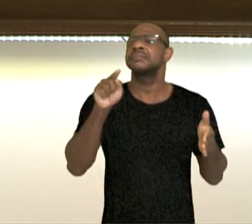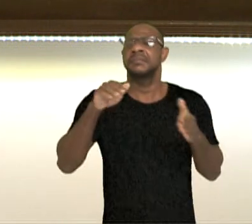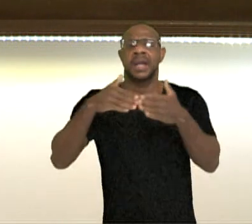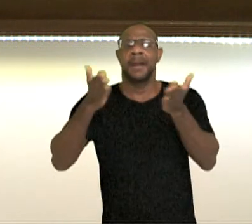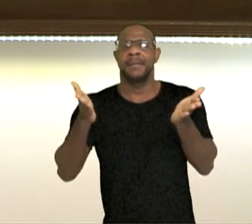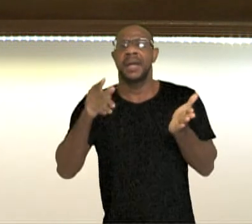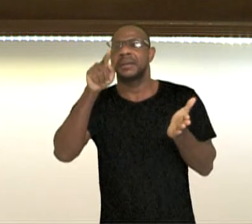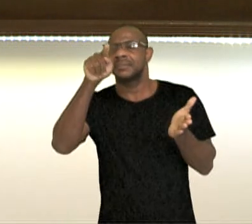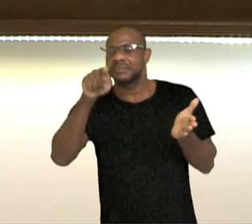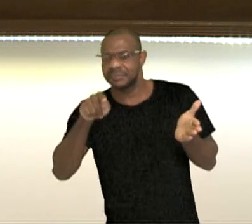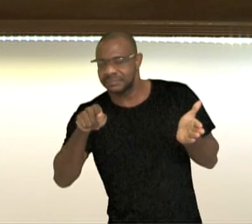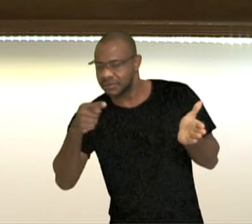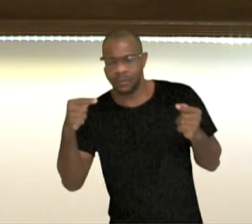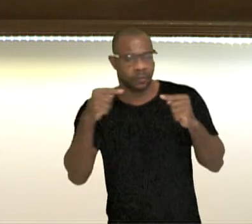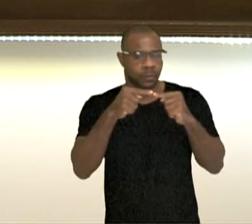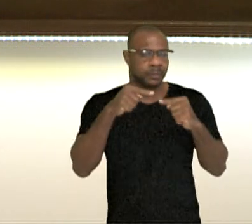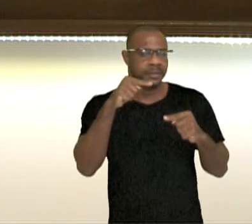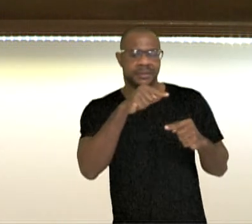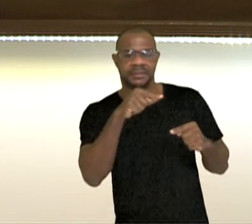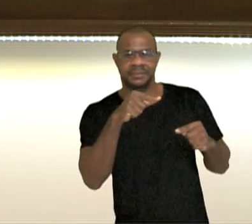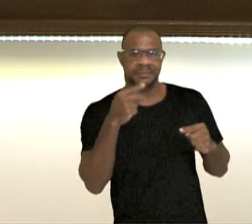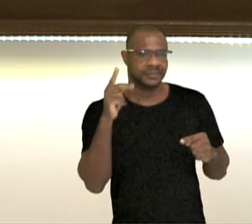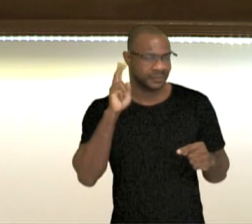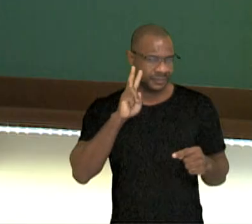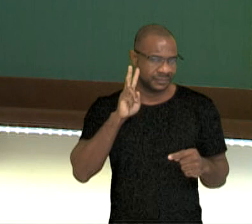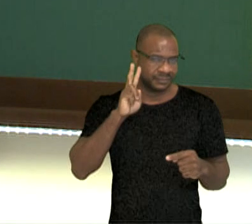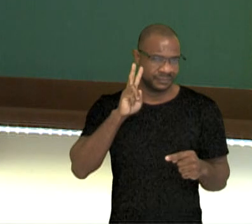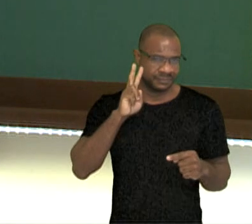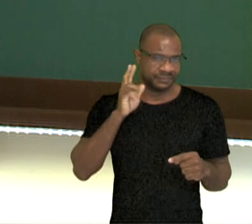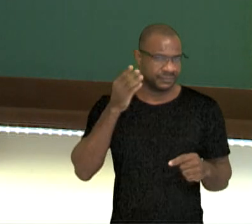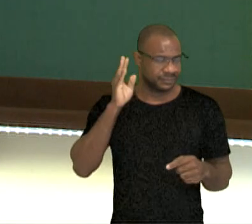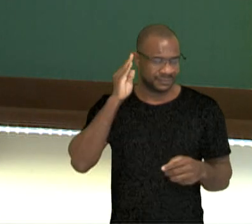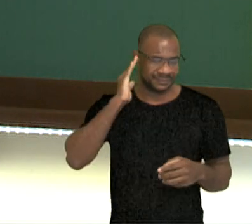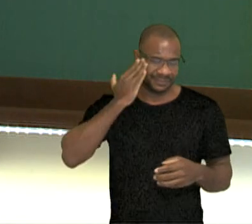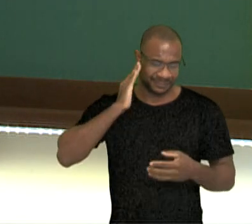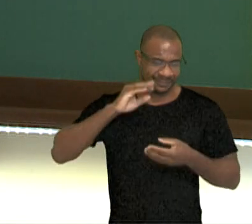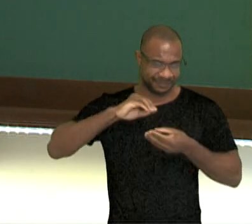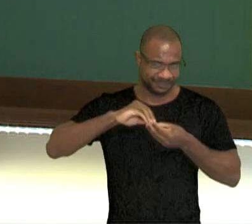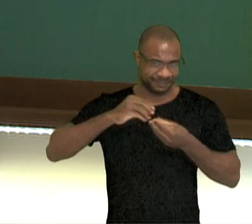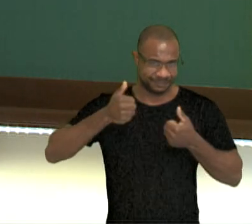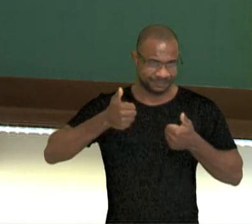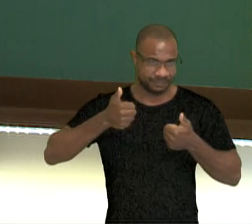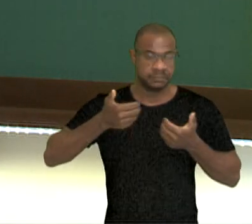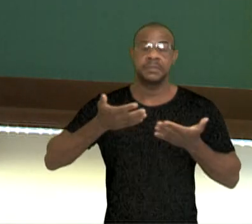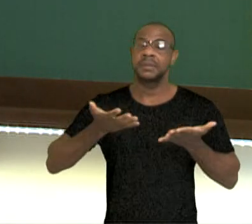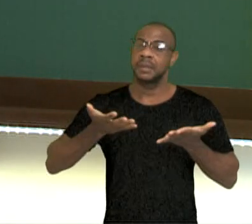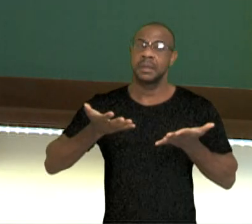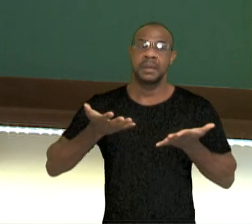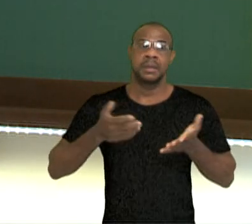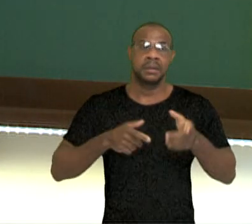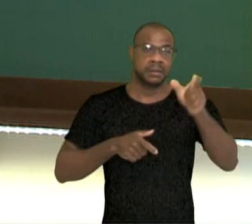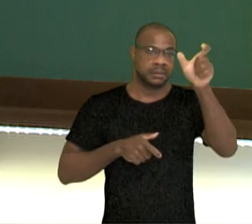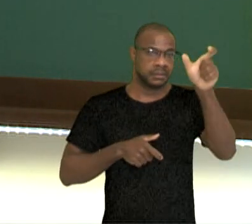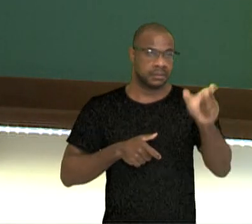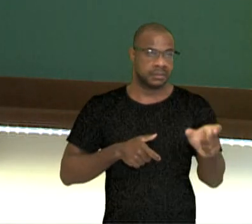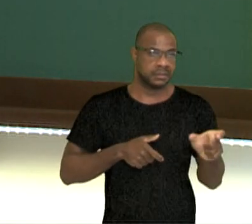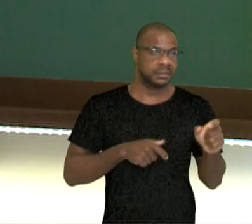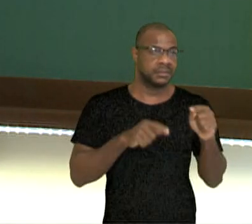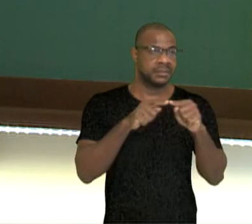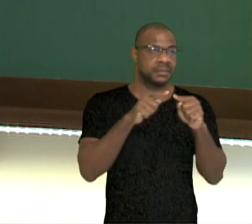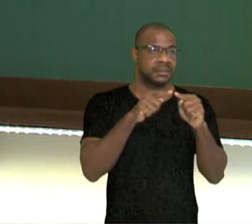lá corrigir? Então, aqui, ó. Essa forma aqui, quando eu abro, né, isso aqui se chama